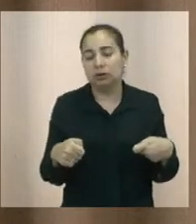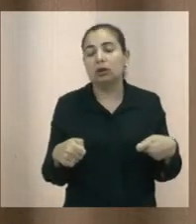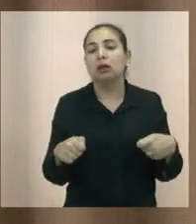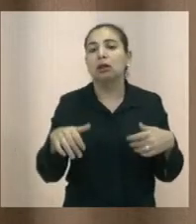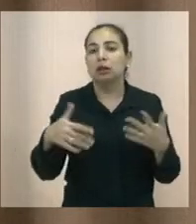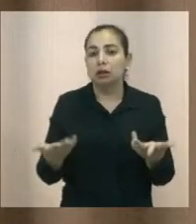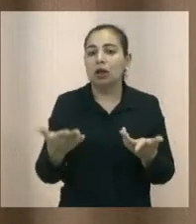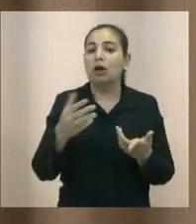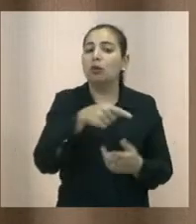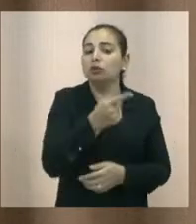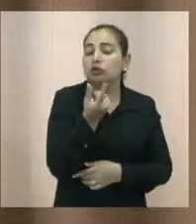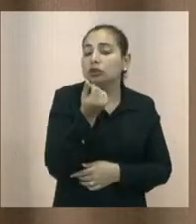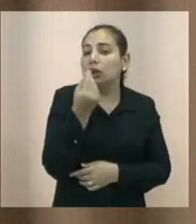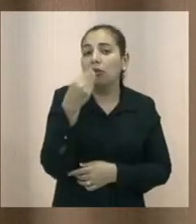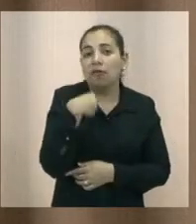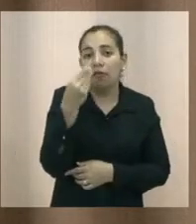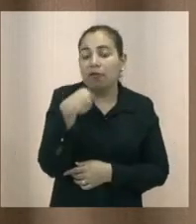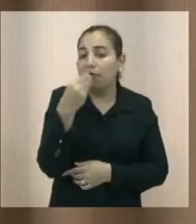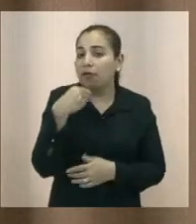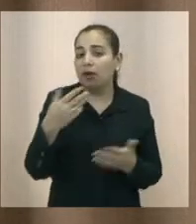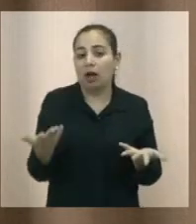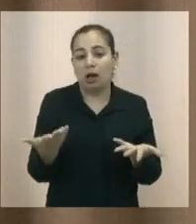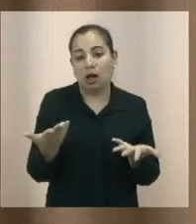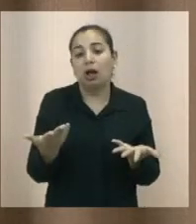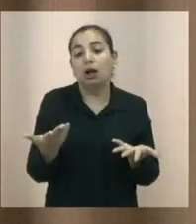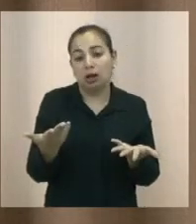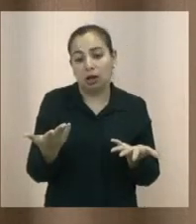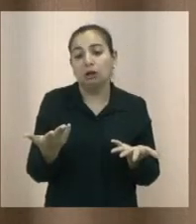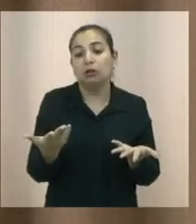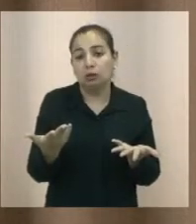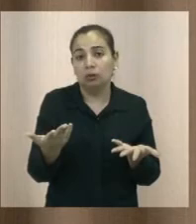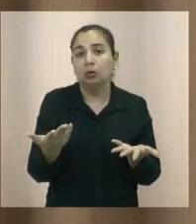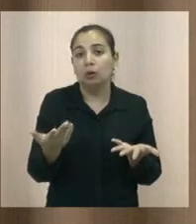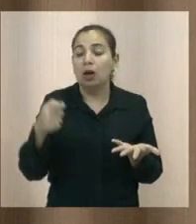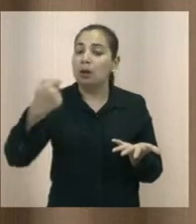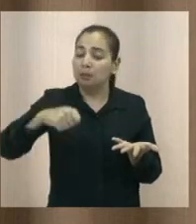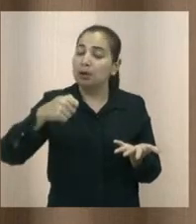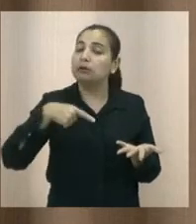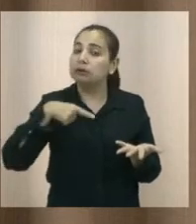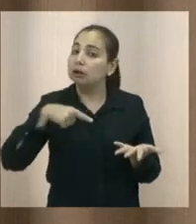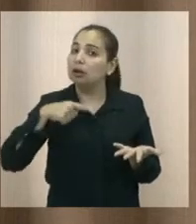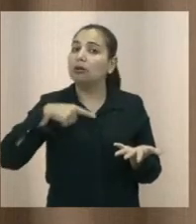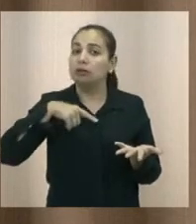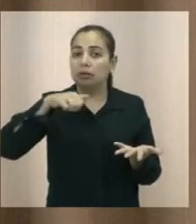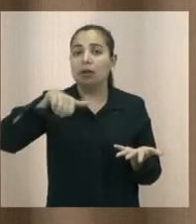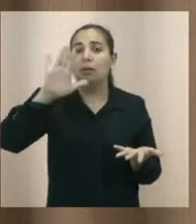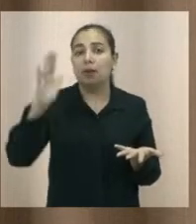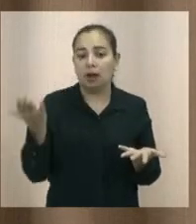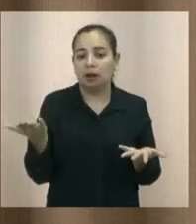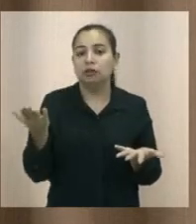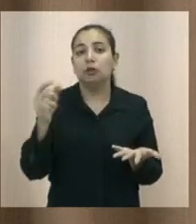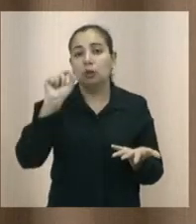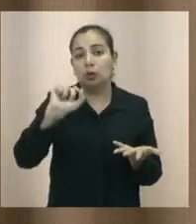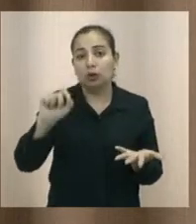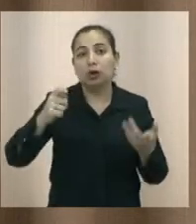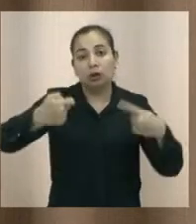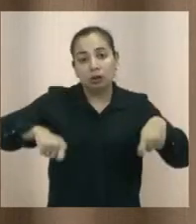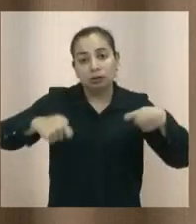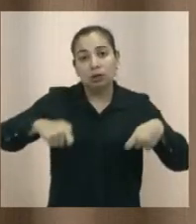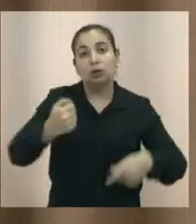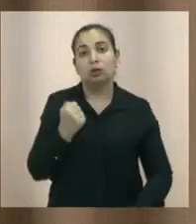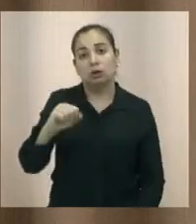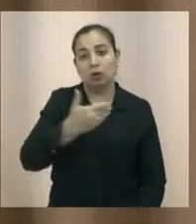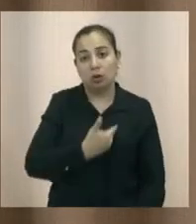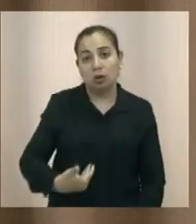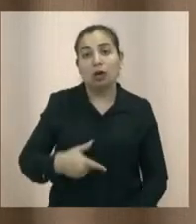o orçamento tão pequeno, o percentual de teto de gastos em cima do orçamento pequeno é irrisório para a necessidade da Defensoria Pública e para a